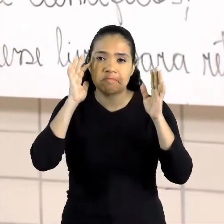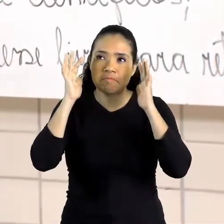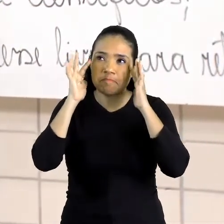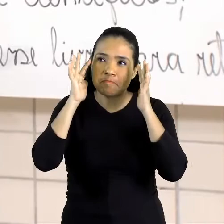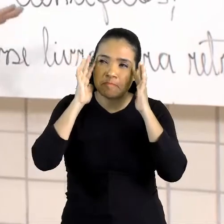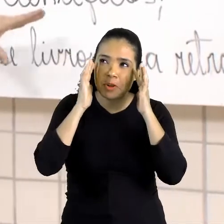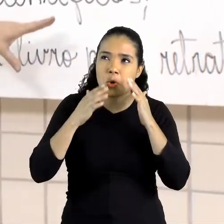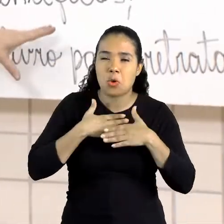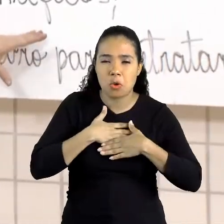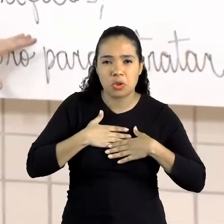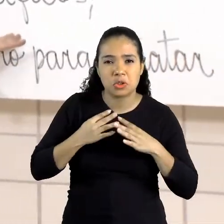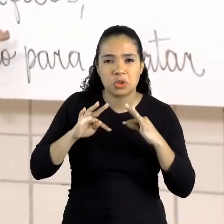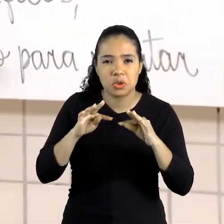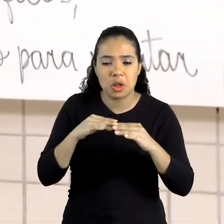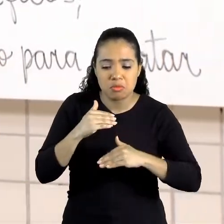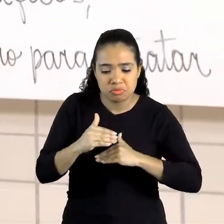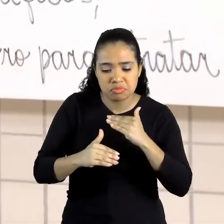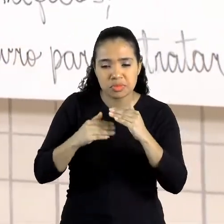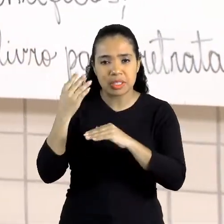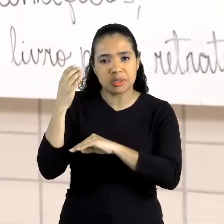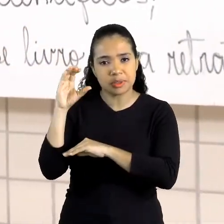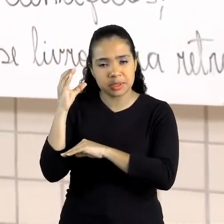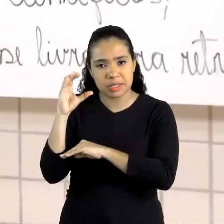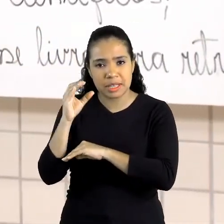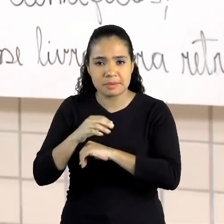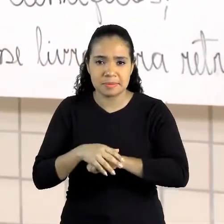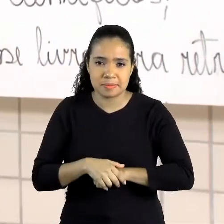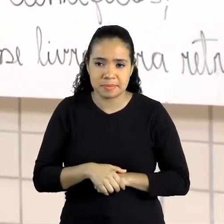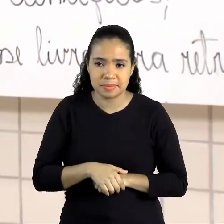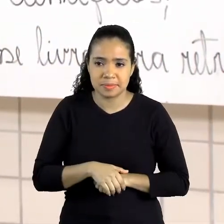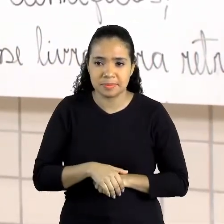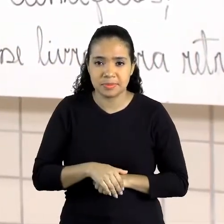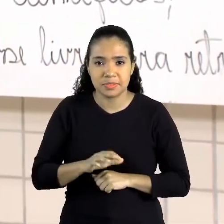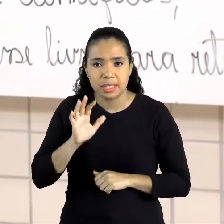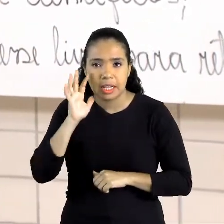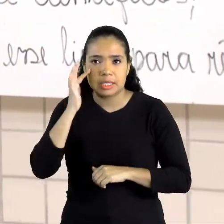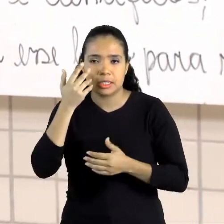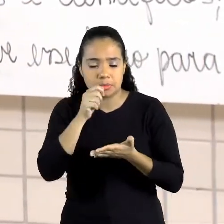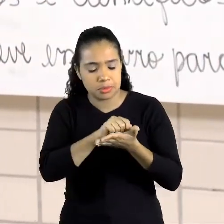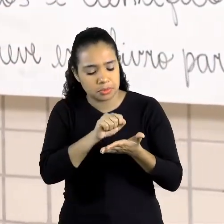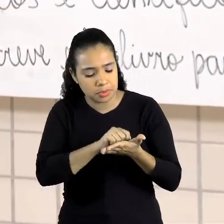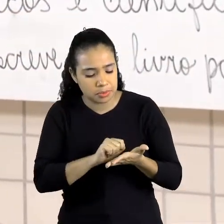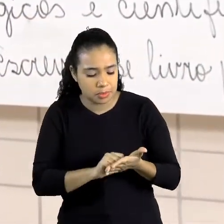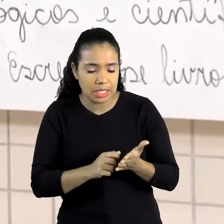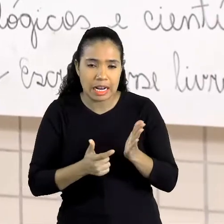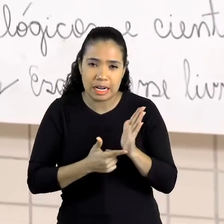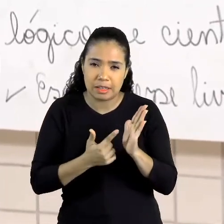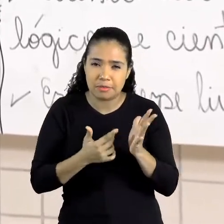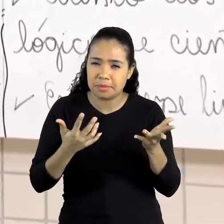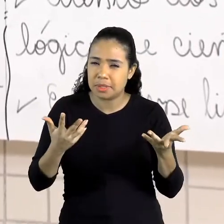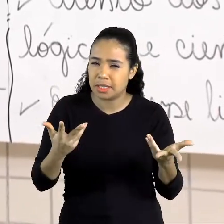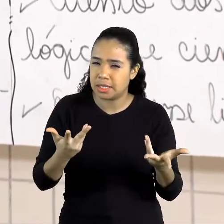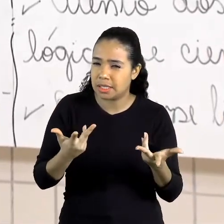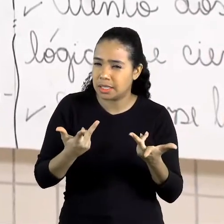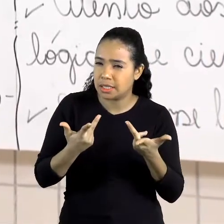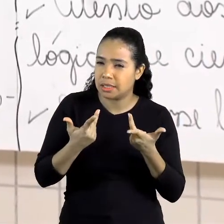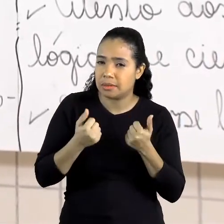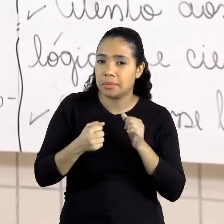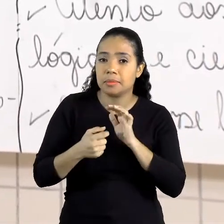tecnologia, aos avanços científicos. Ele resolve escrever esse livro maravilhoso